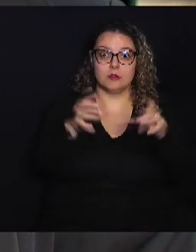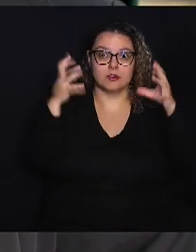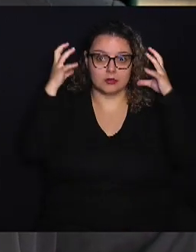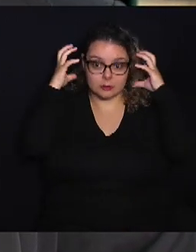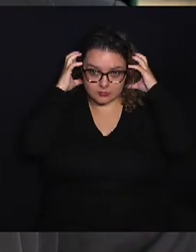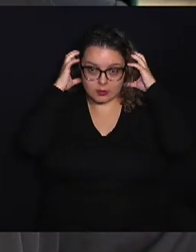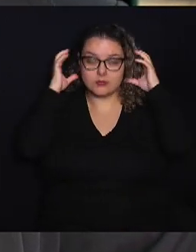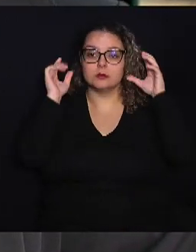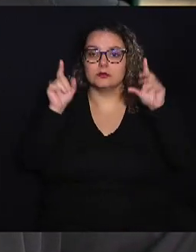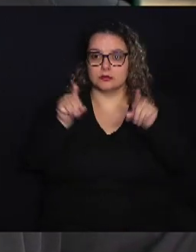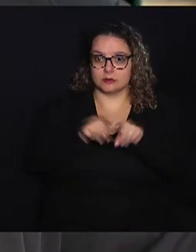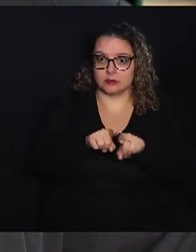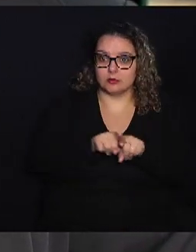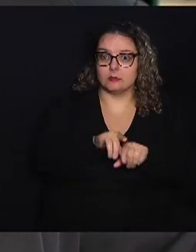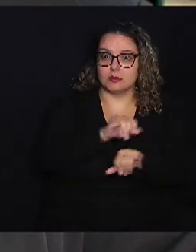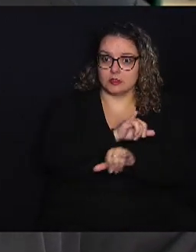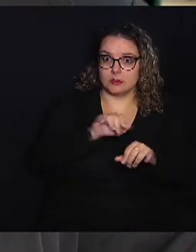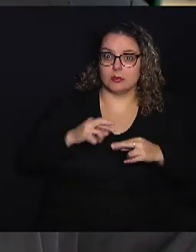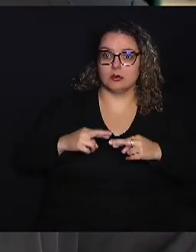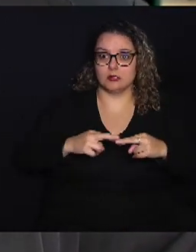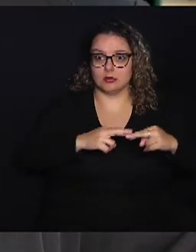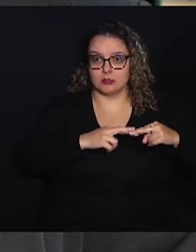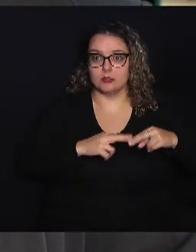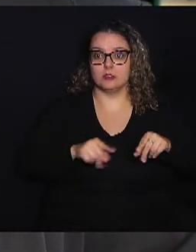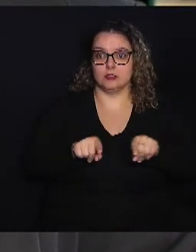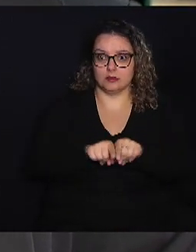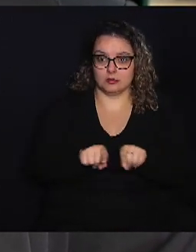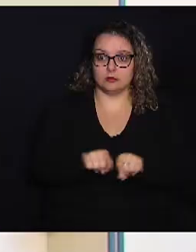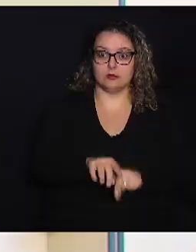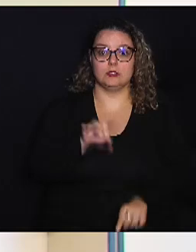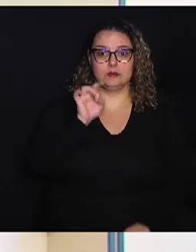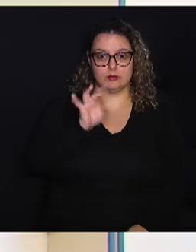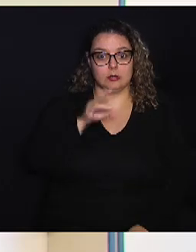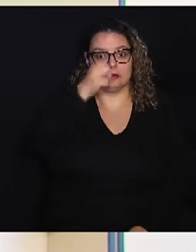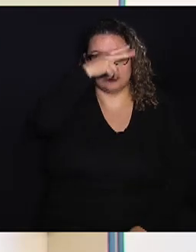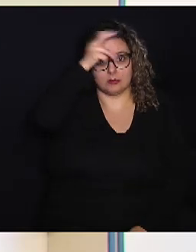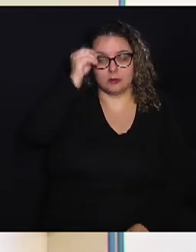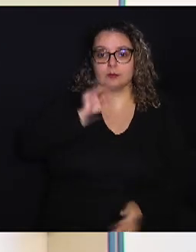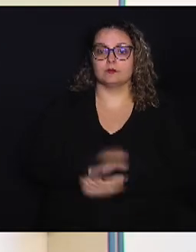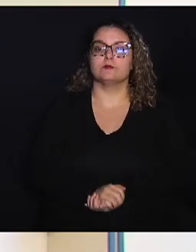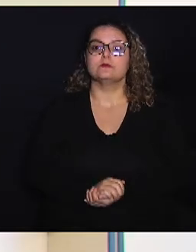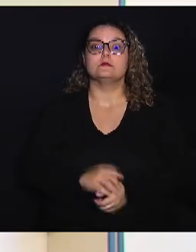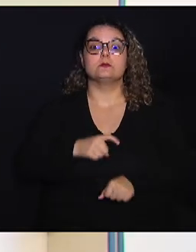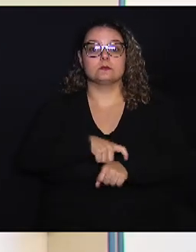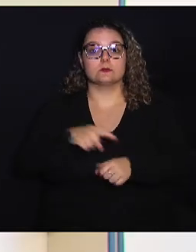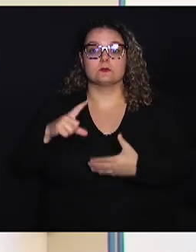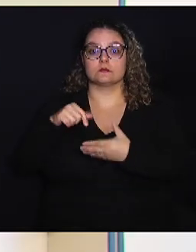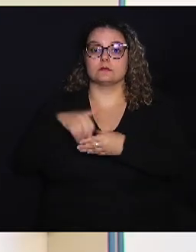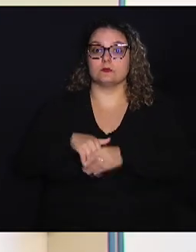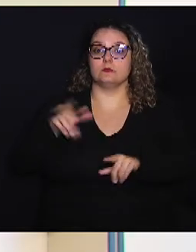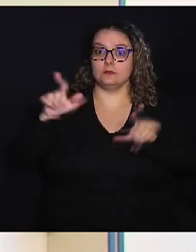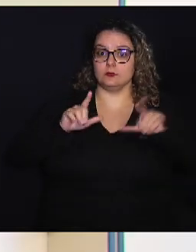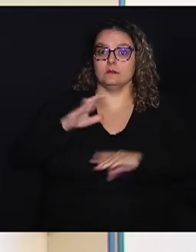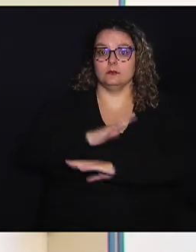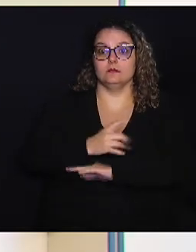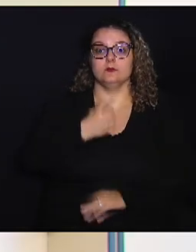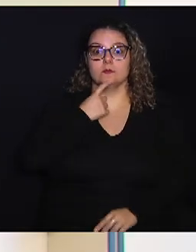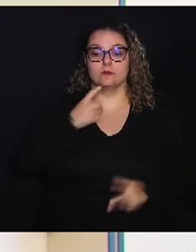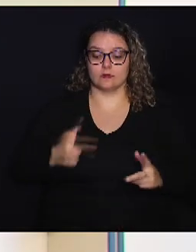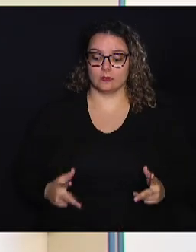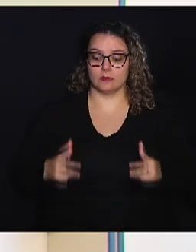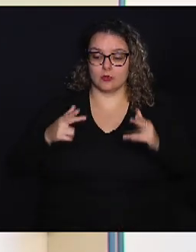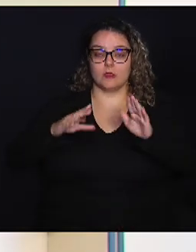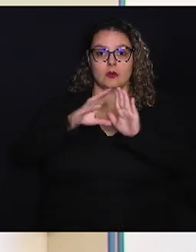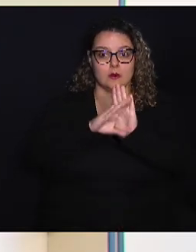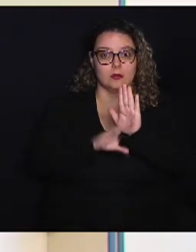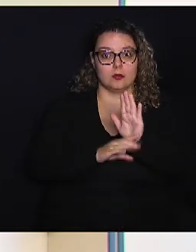também é exibida essa propaganda em rede, também somente para prefeito. No período eleitoral, a TV Câmara Campinas suspenderá a sua programação